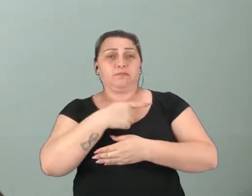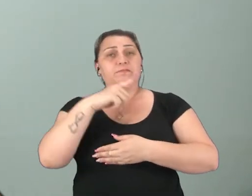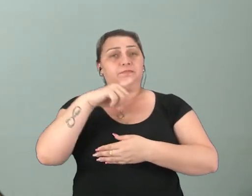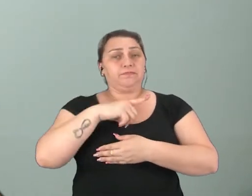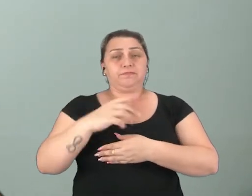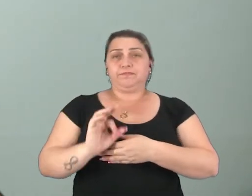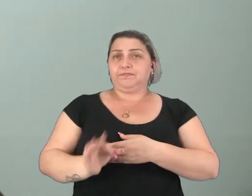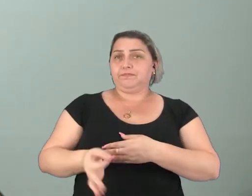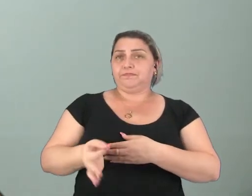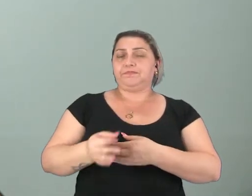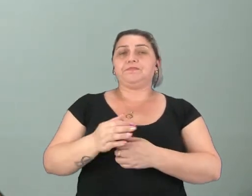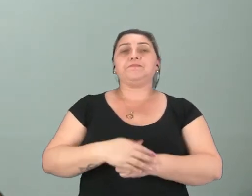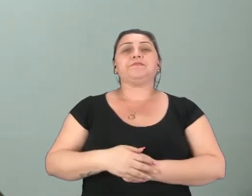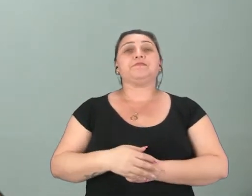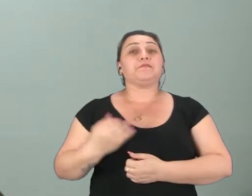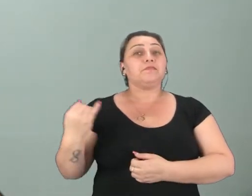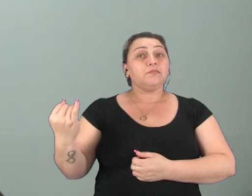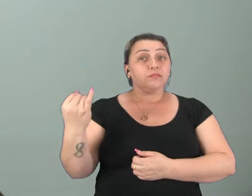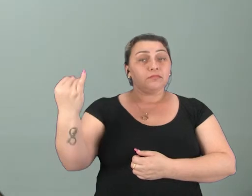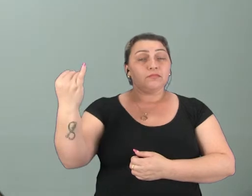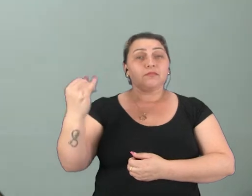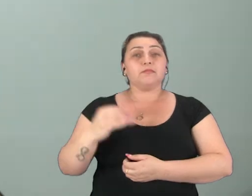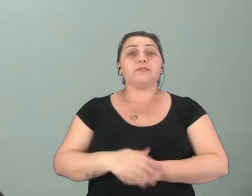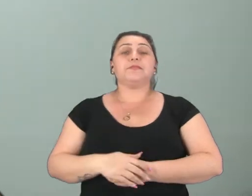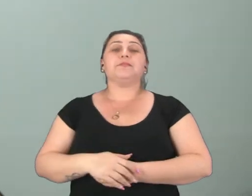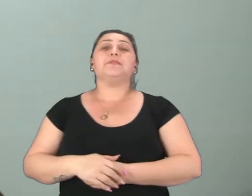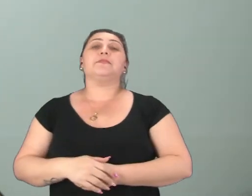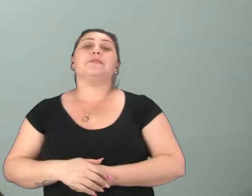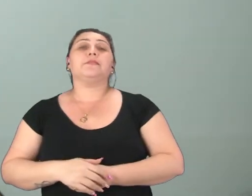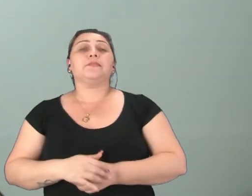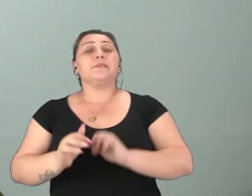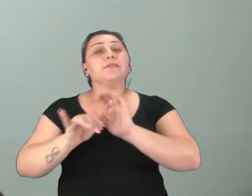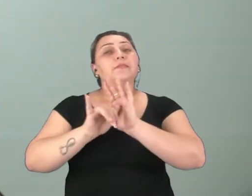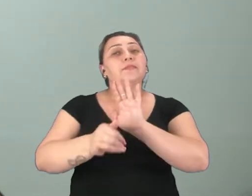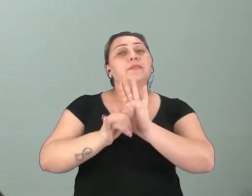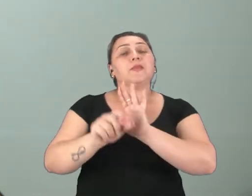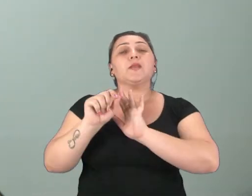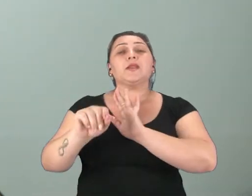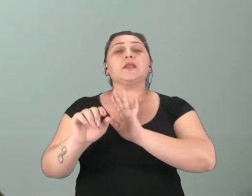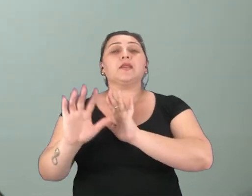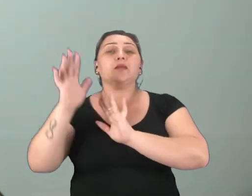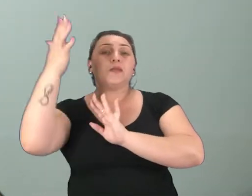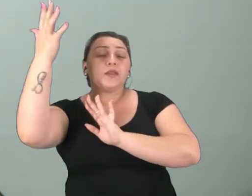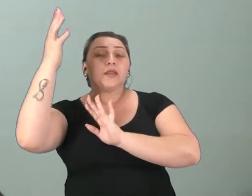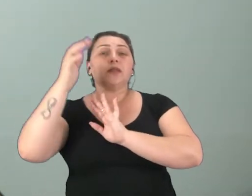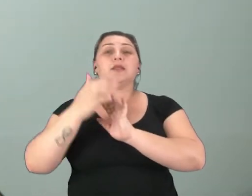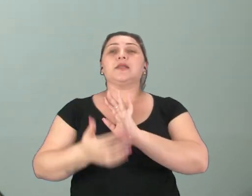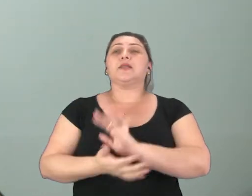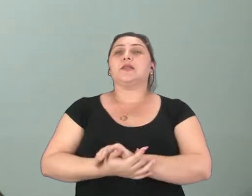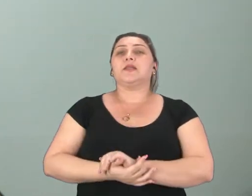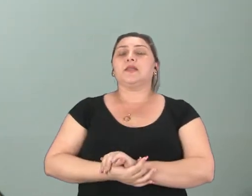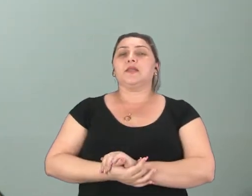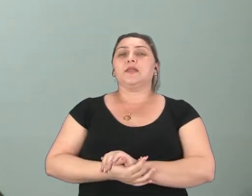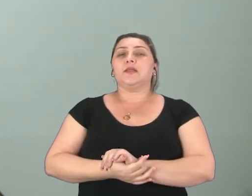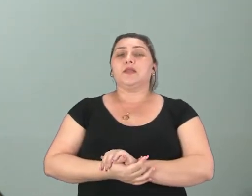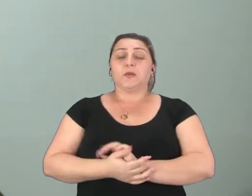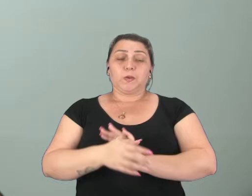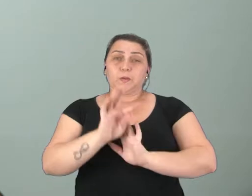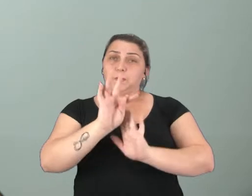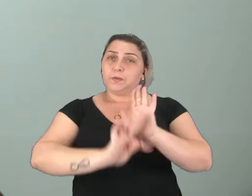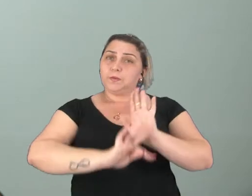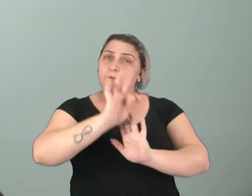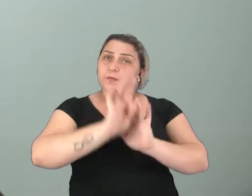ter, tá certo? Uma coisa muito interessante, através das fábulas, o que acontece? Muitas vezes, durante o decorrer do